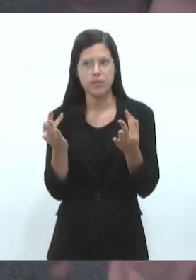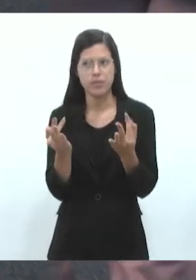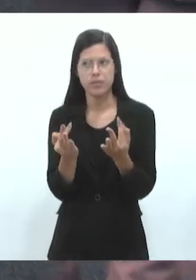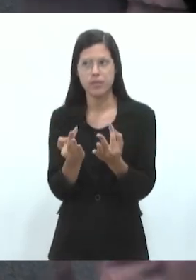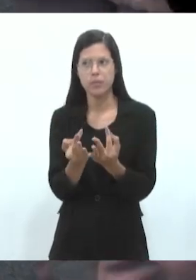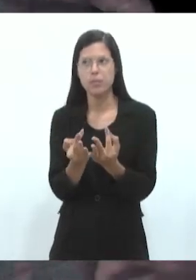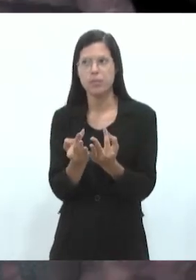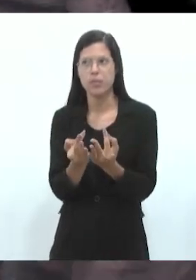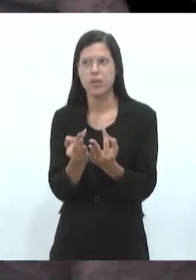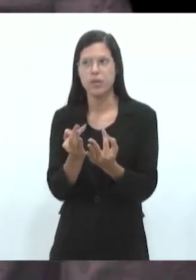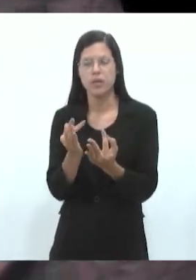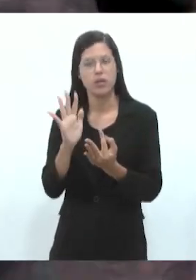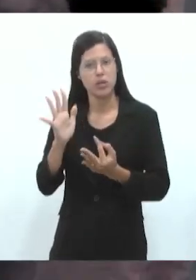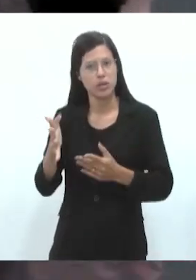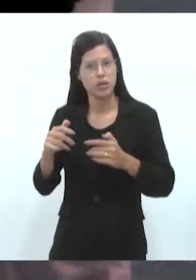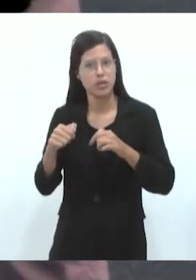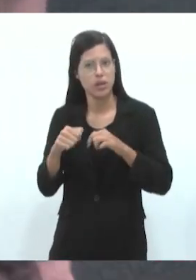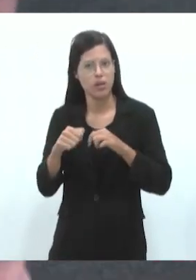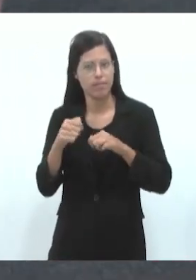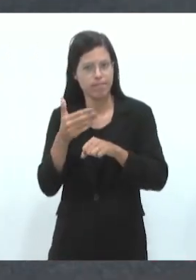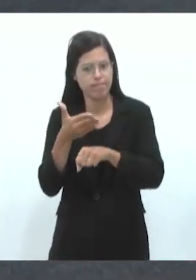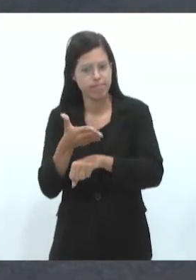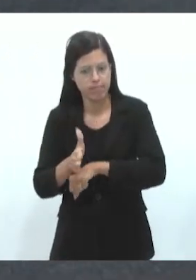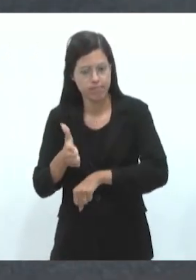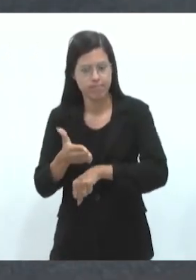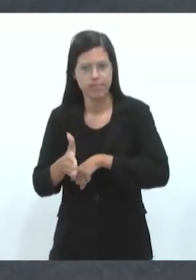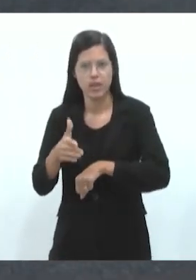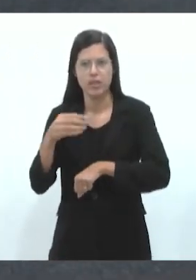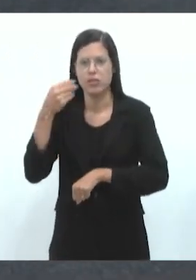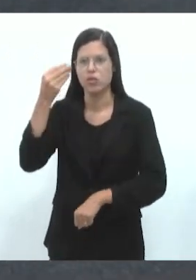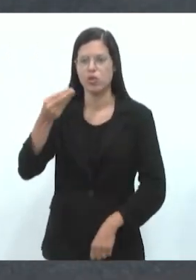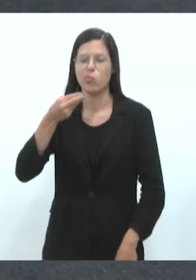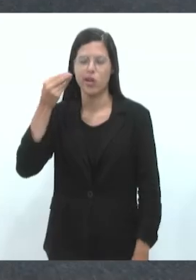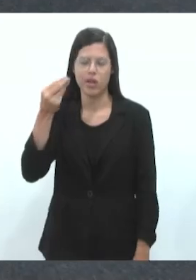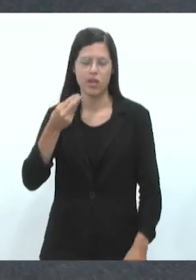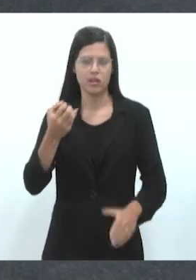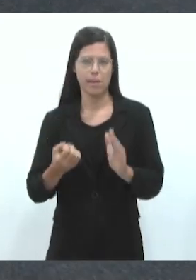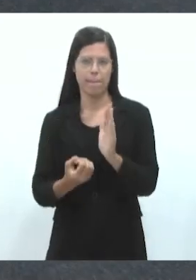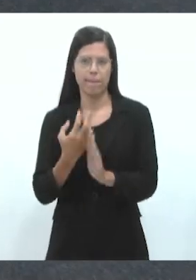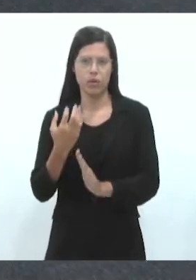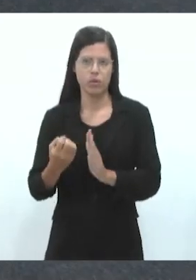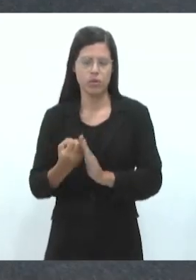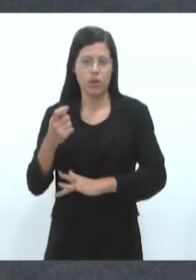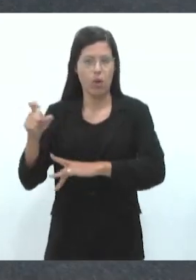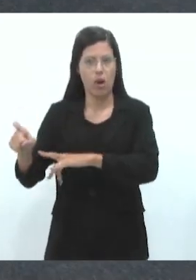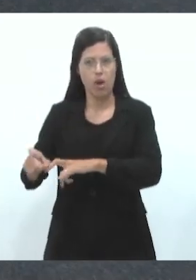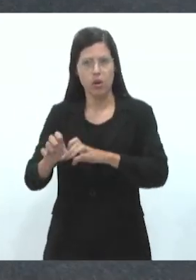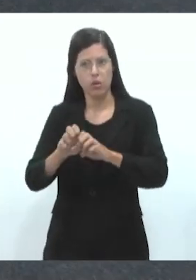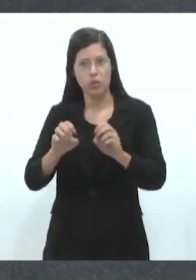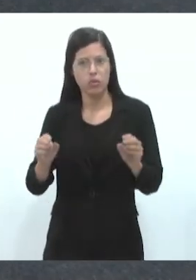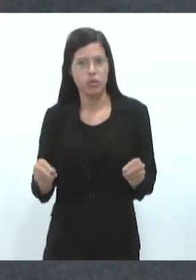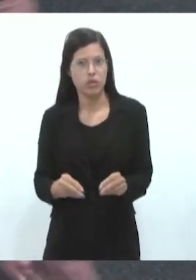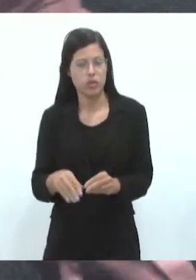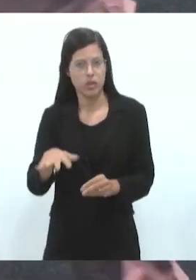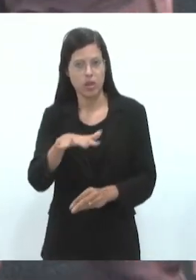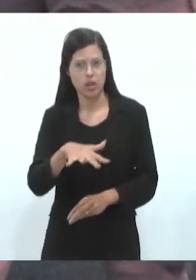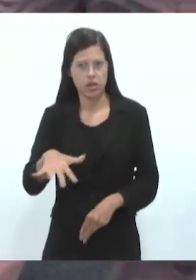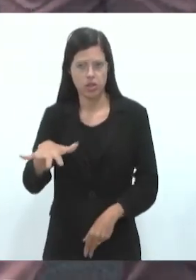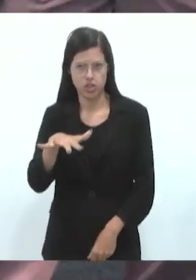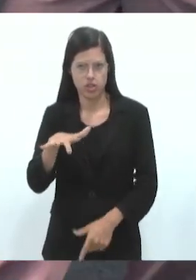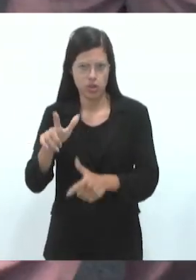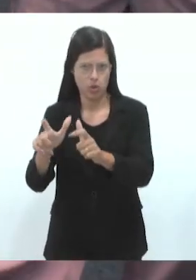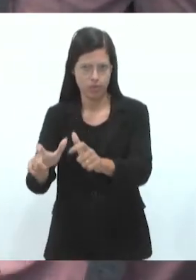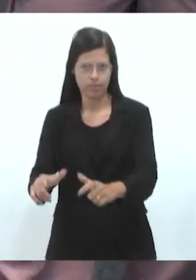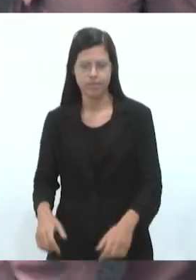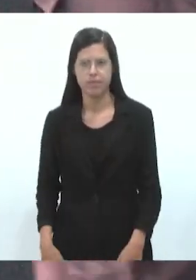já fazem, na prática, essa experiência da produção agroecológica ali na região do Médio Paraíba